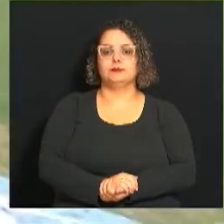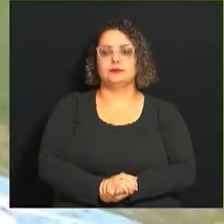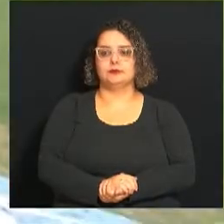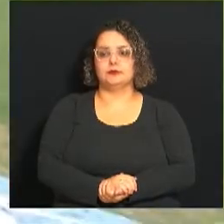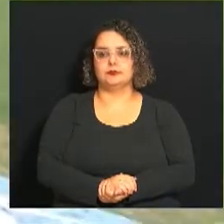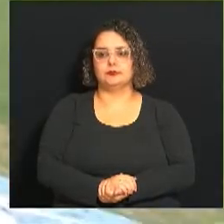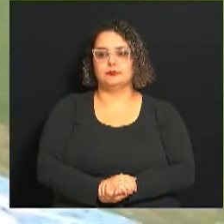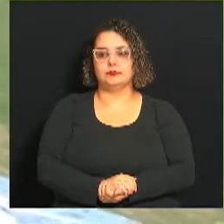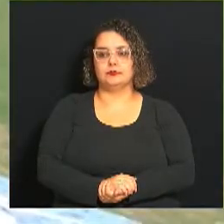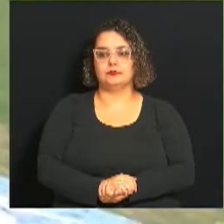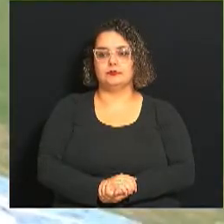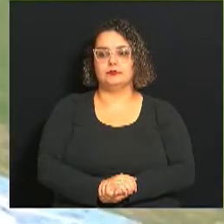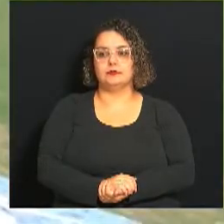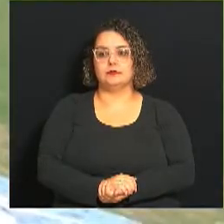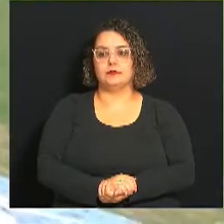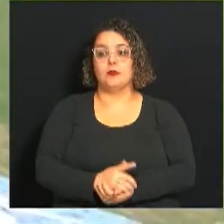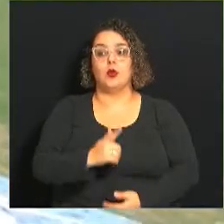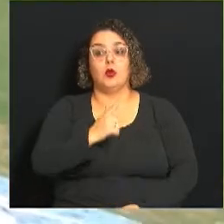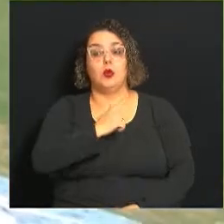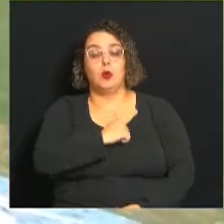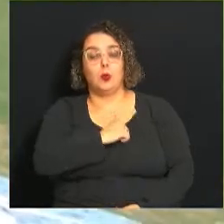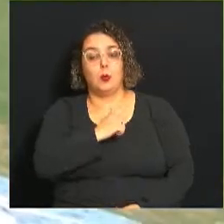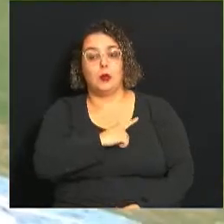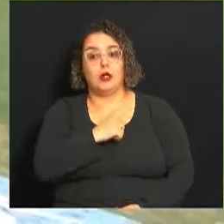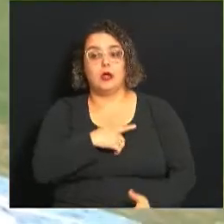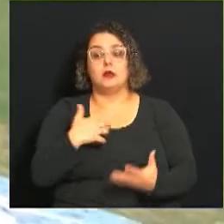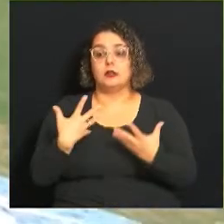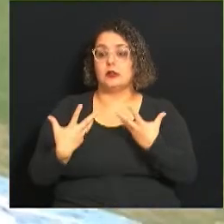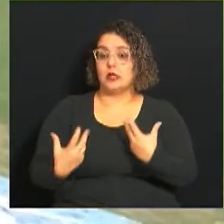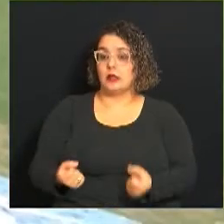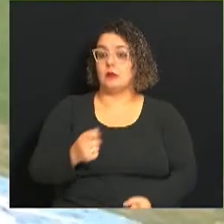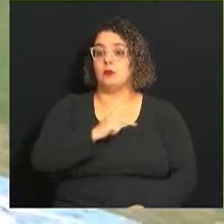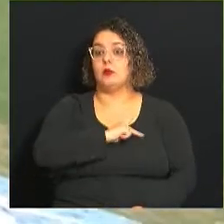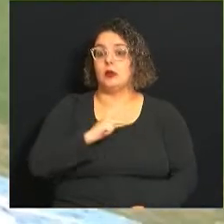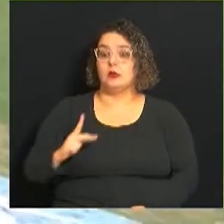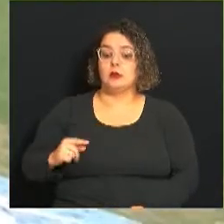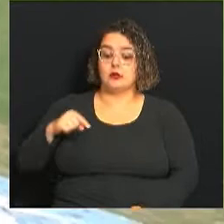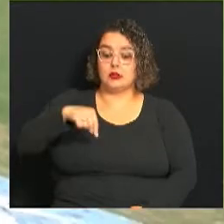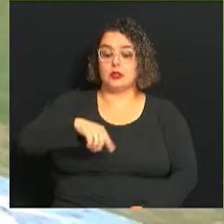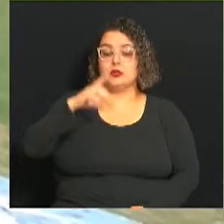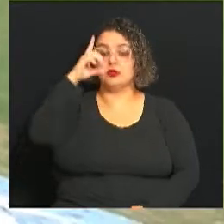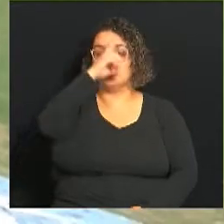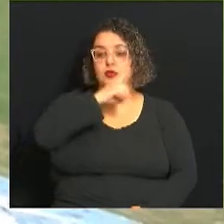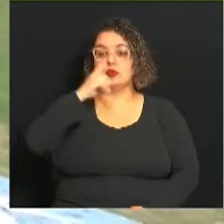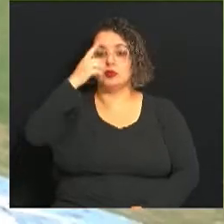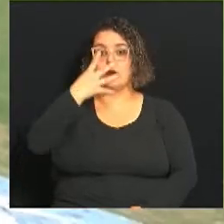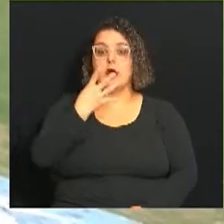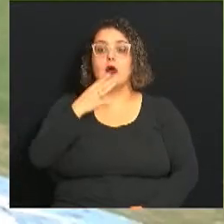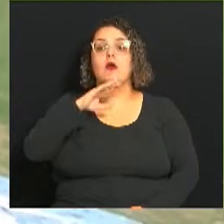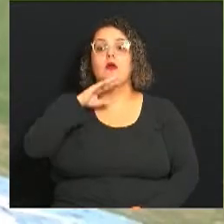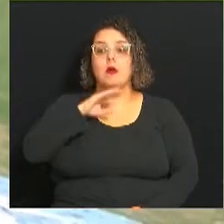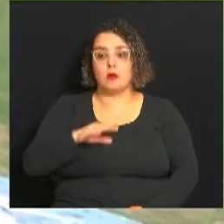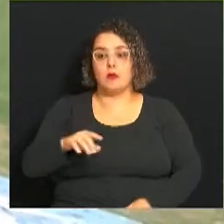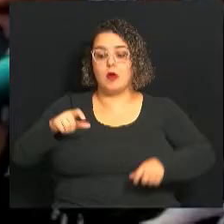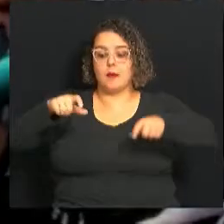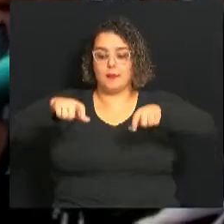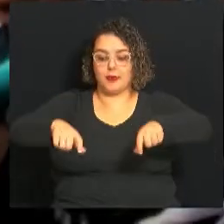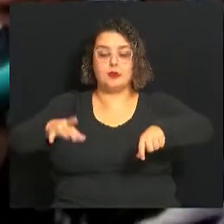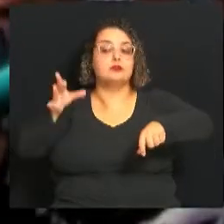O mandante Guarani, que recebe a Ponte Preta neste domingo, 4 horas da tarde, no estádio Brinco de